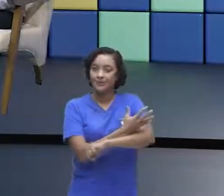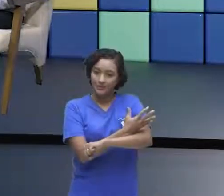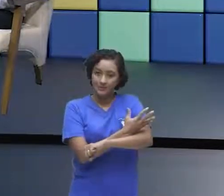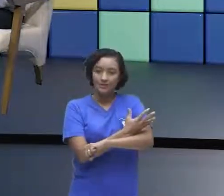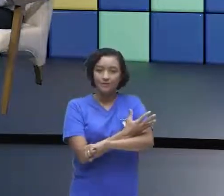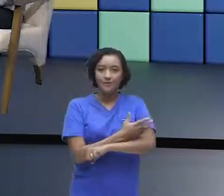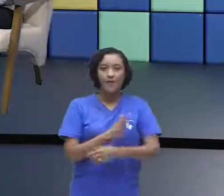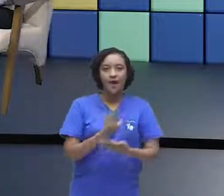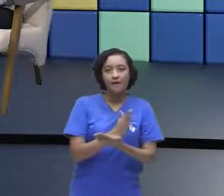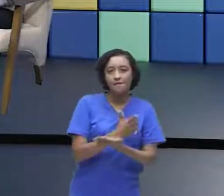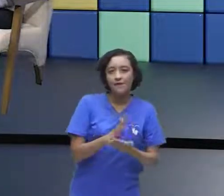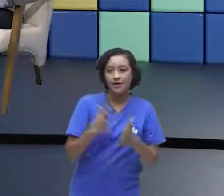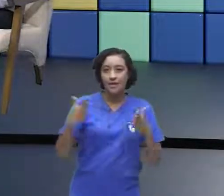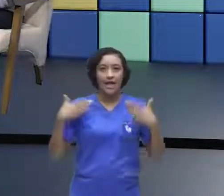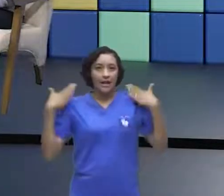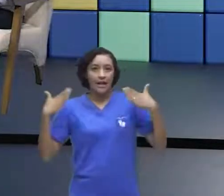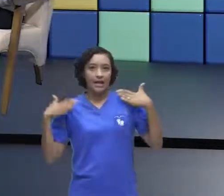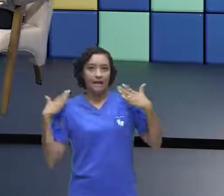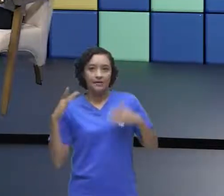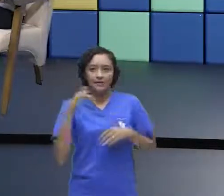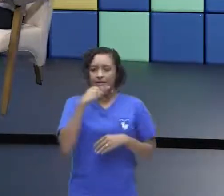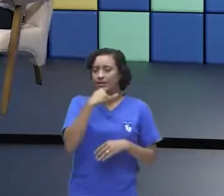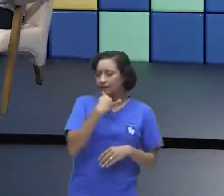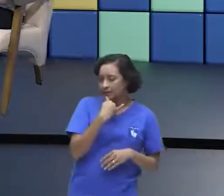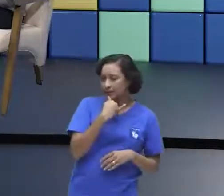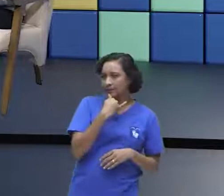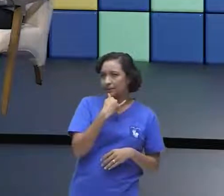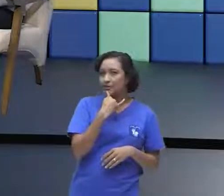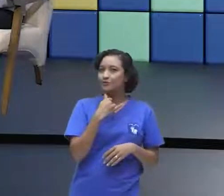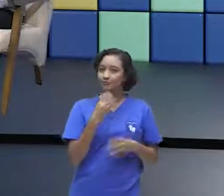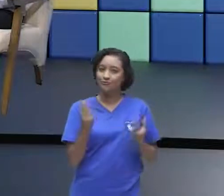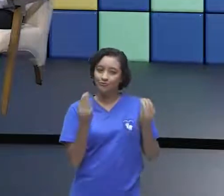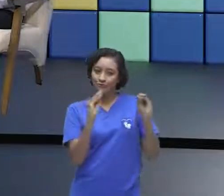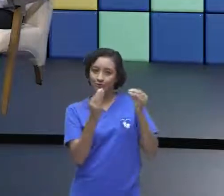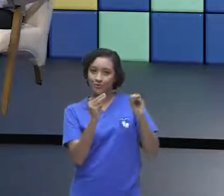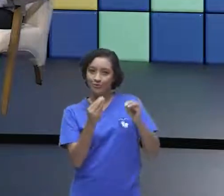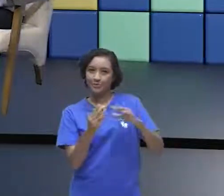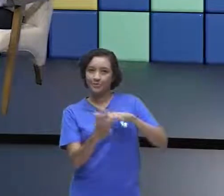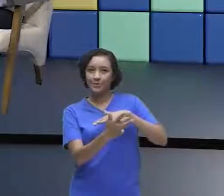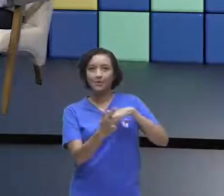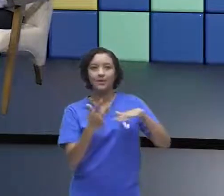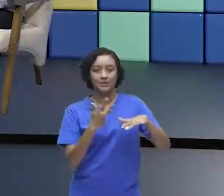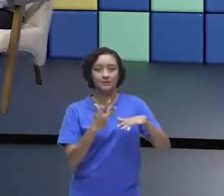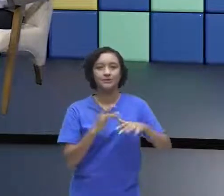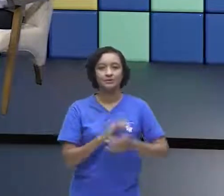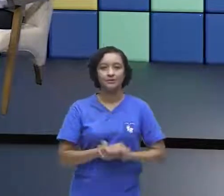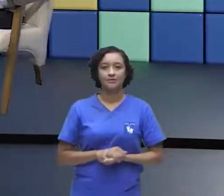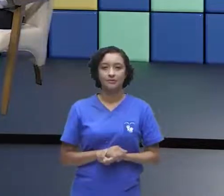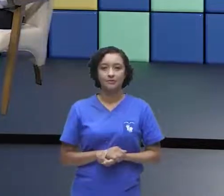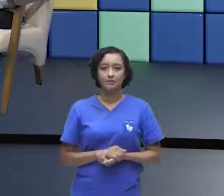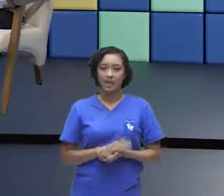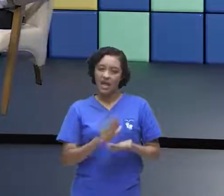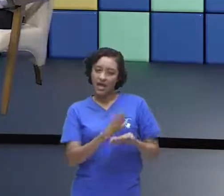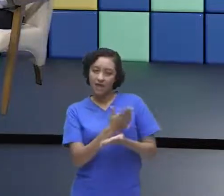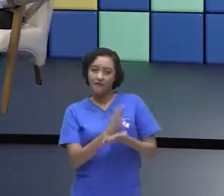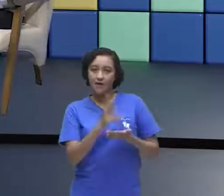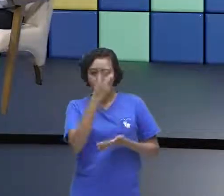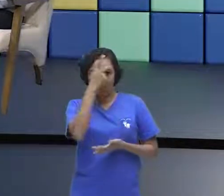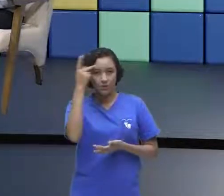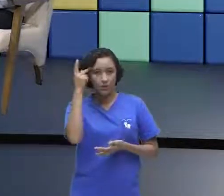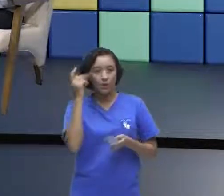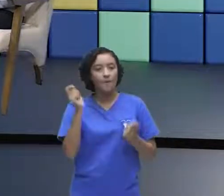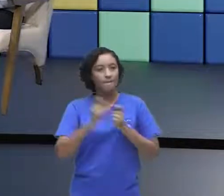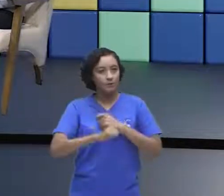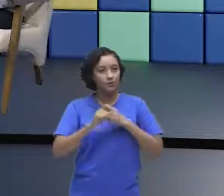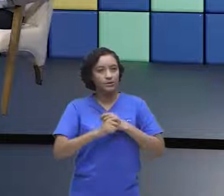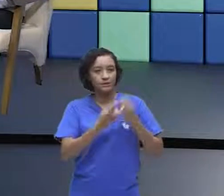muito alegre, quanto está triste, e a gente acaba meio que visualizando, e às vezes, a gente, dependendo da pessoa, a gente consegue até perceber que o